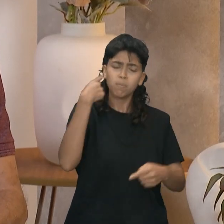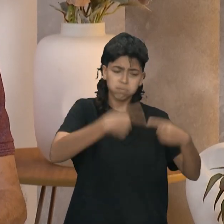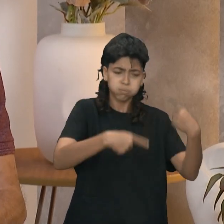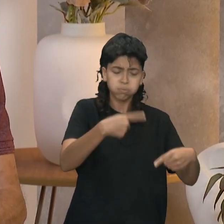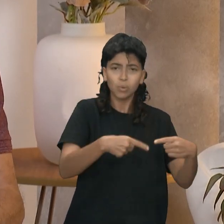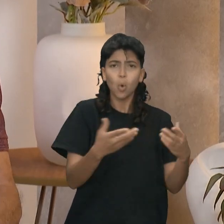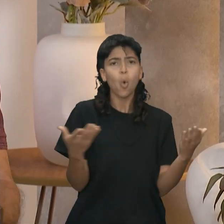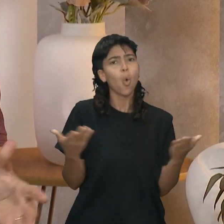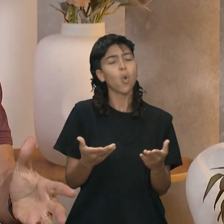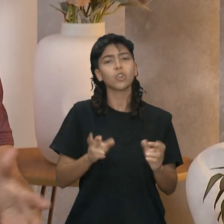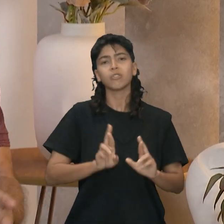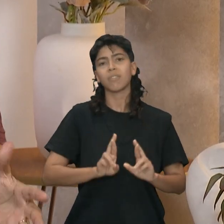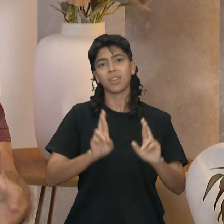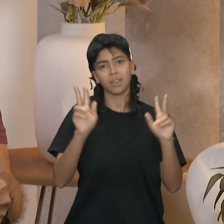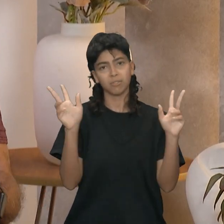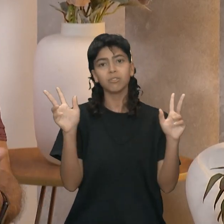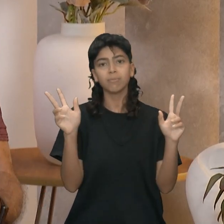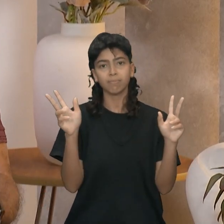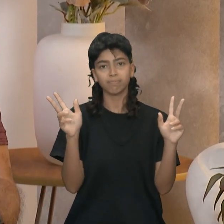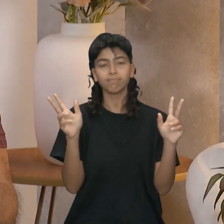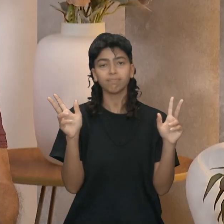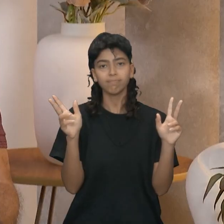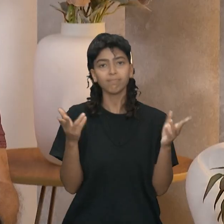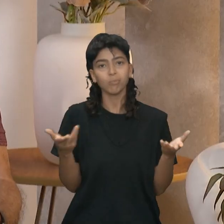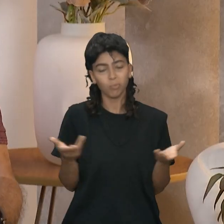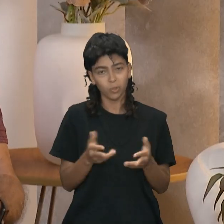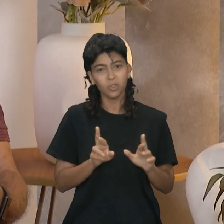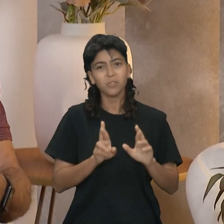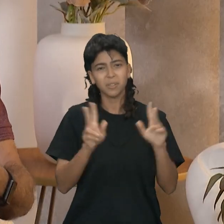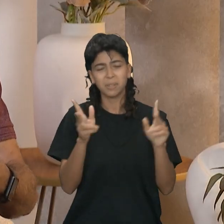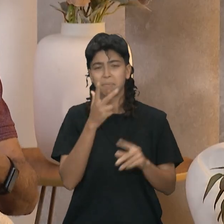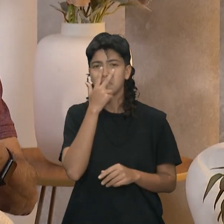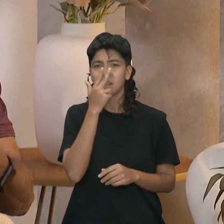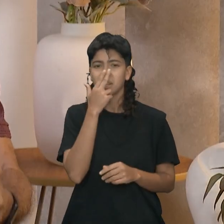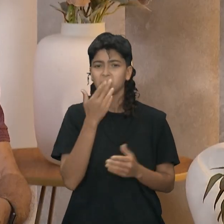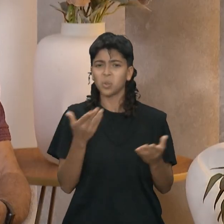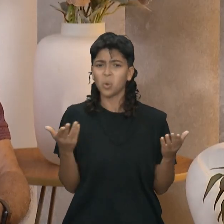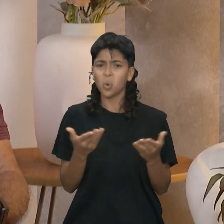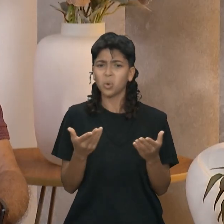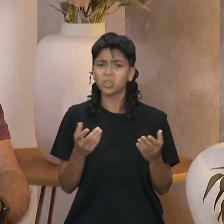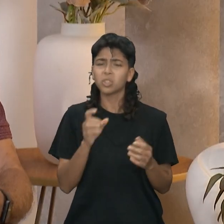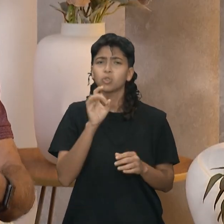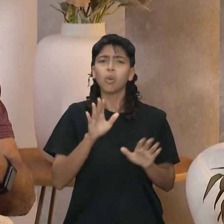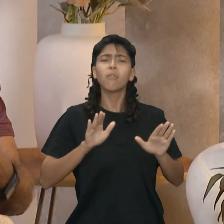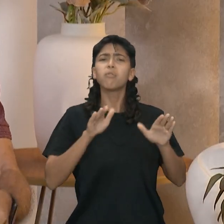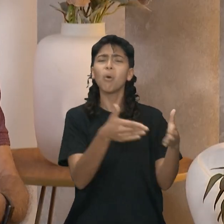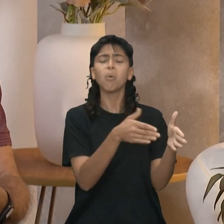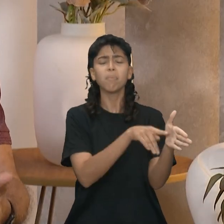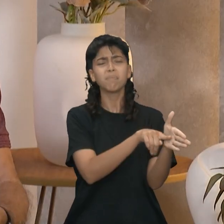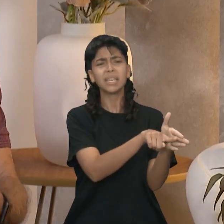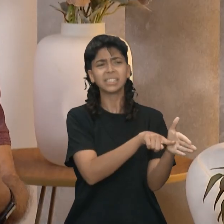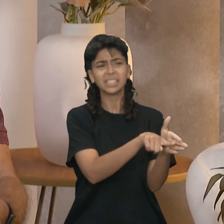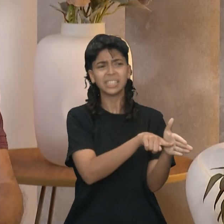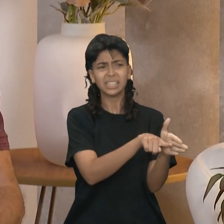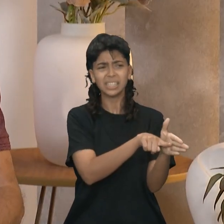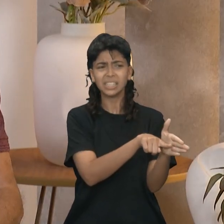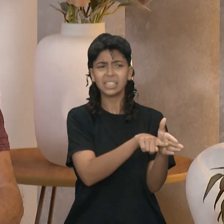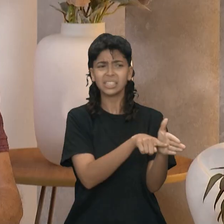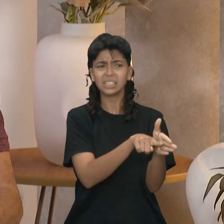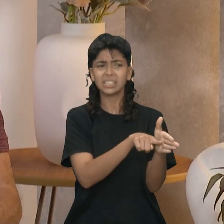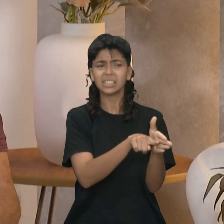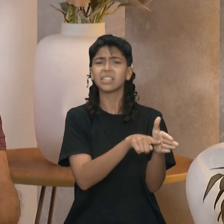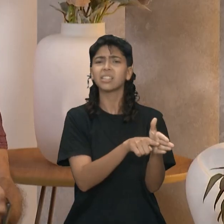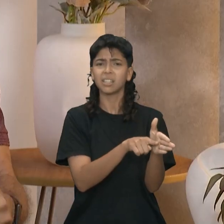né? E isso terminou se encaminhando para uma questão mais do ponto de vista da busca pela pesquisa, né? Por envolvimento no processo de